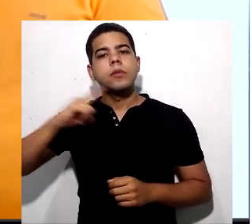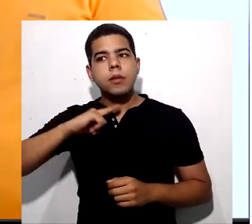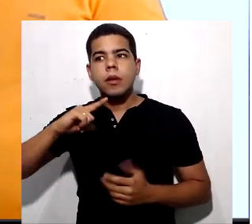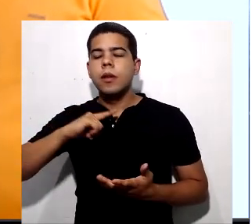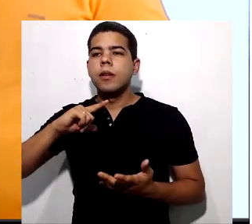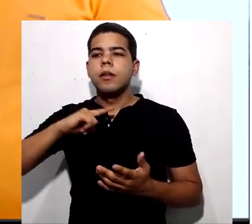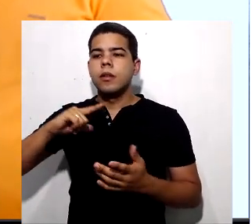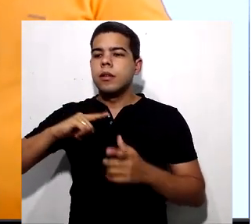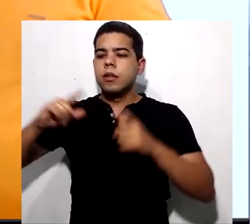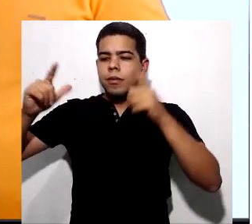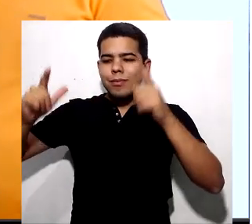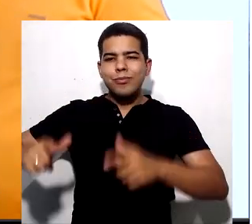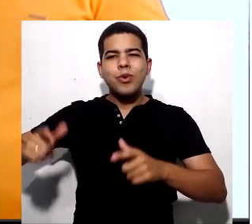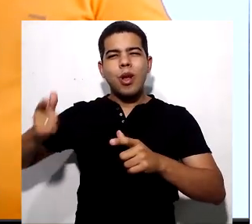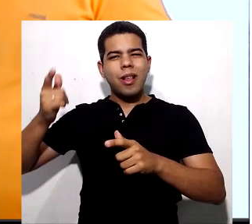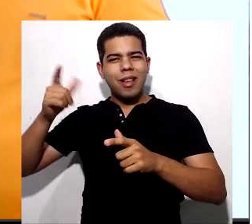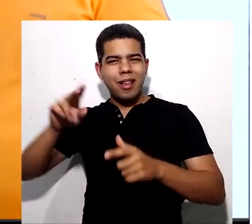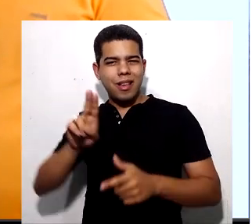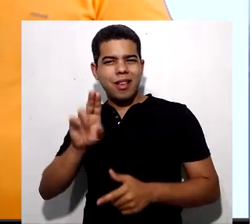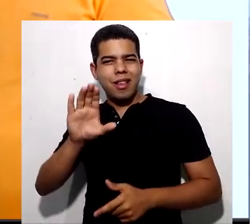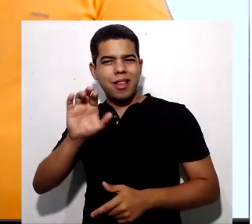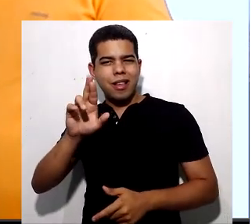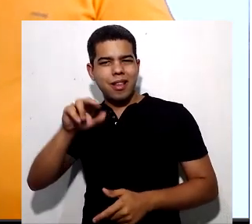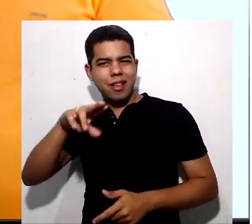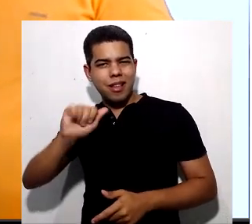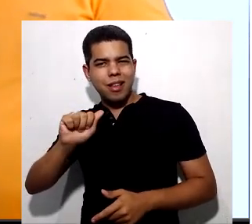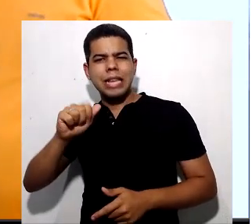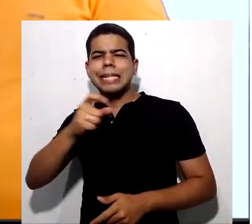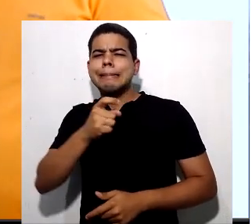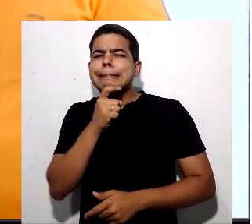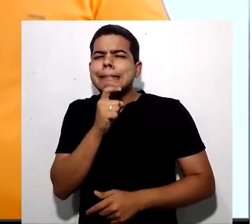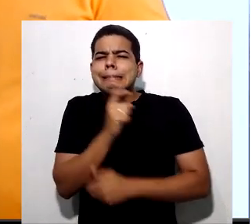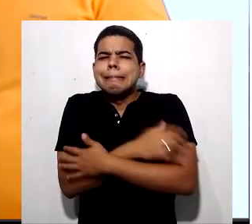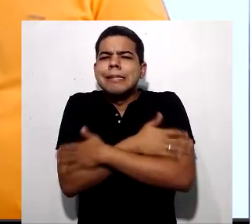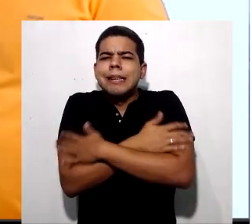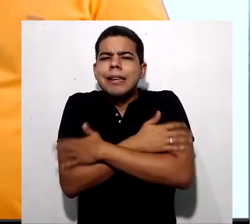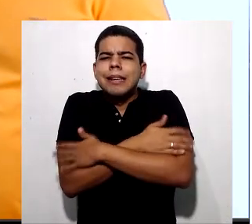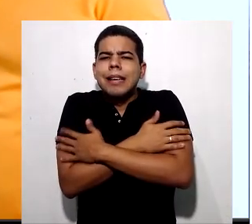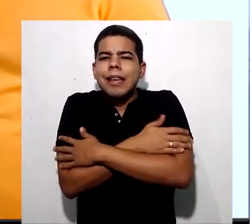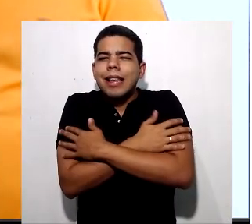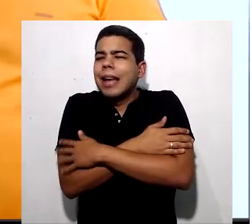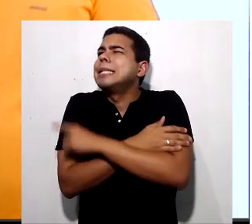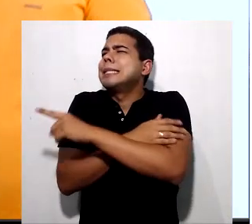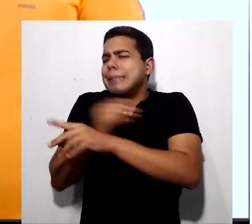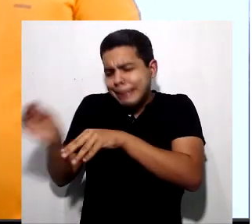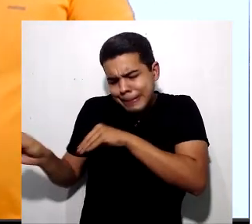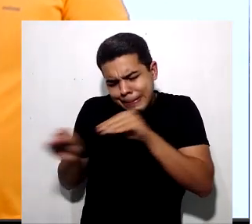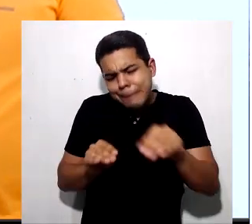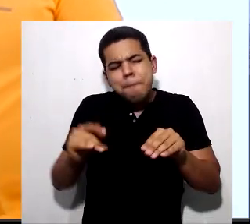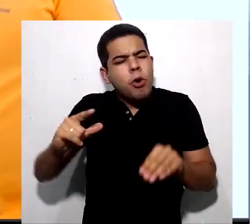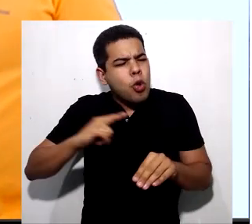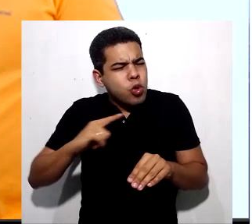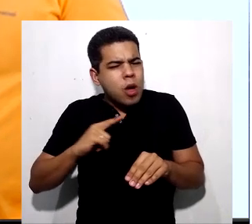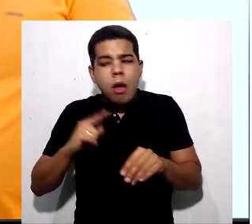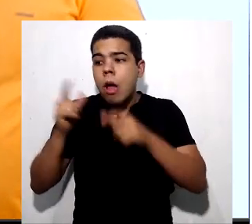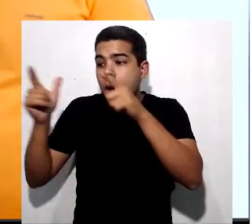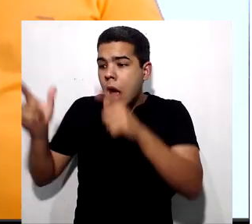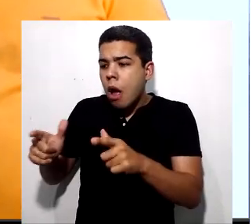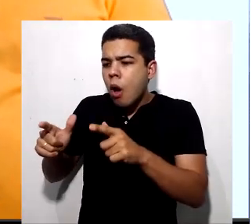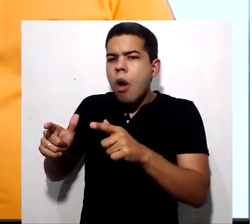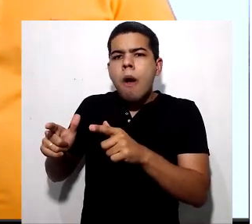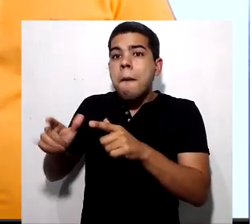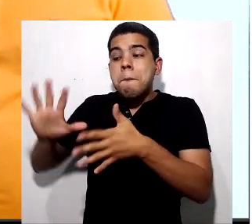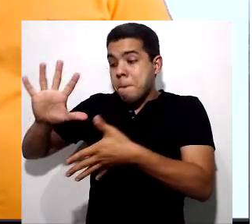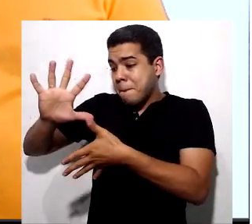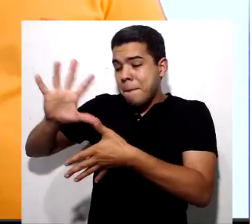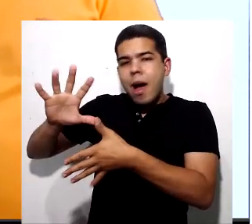terras geladas da Ucrânia, que ela mesma dizia o seguinte: vim da Ucrânia, de uma terra gelada, de uma aldeia que nem sequer